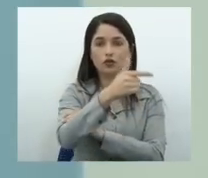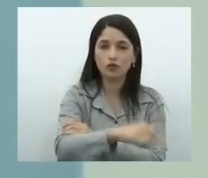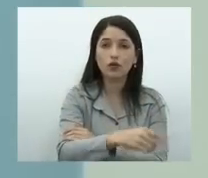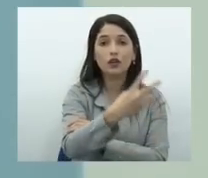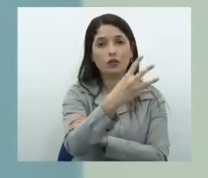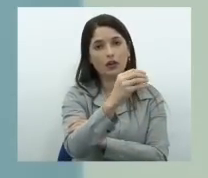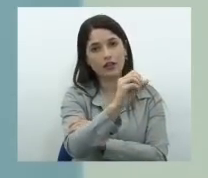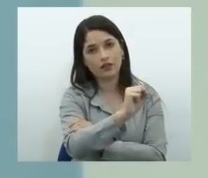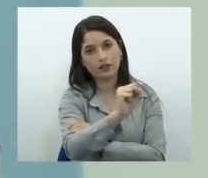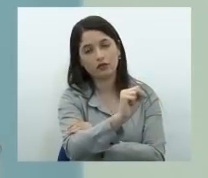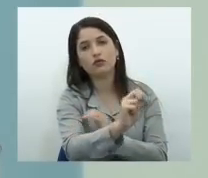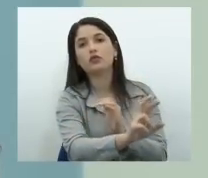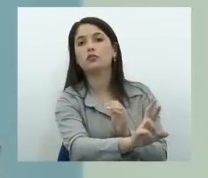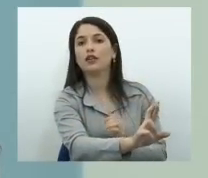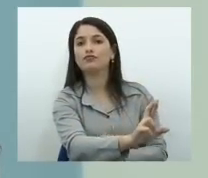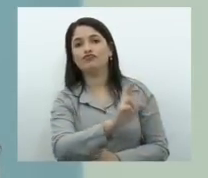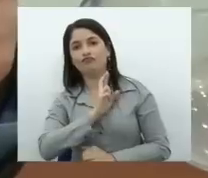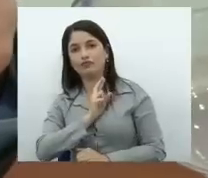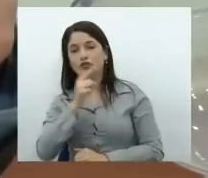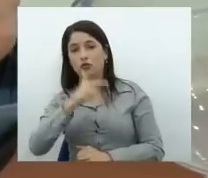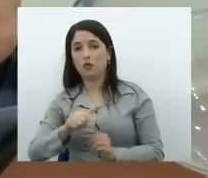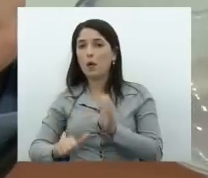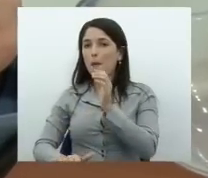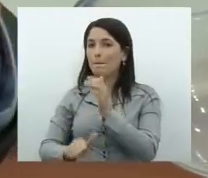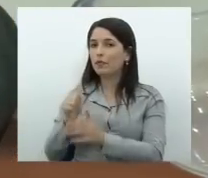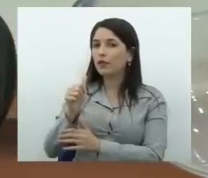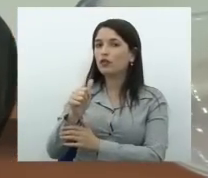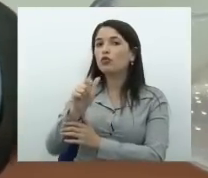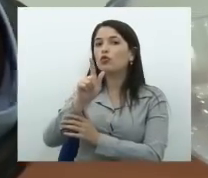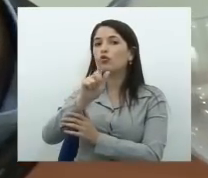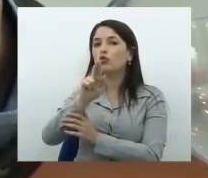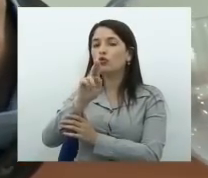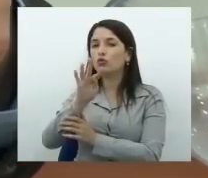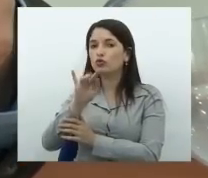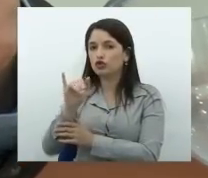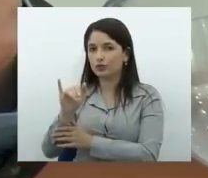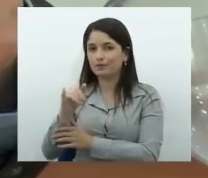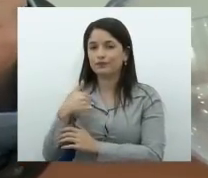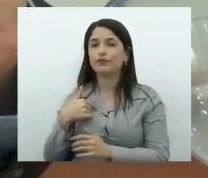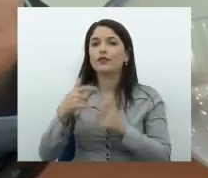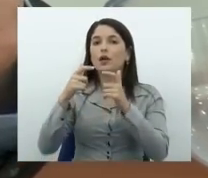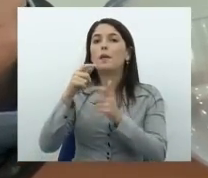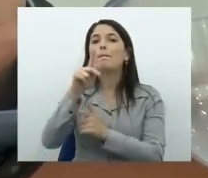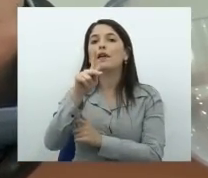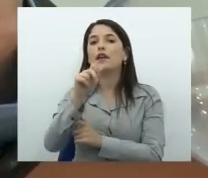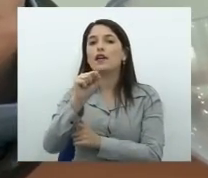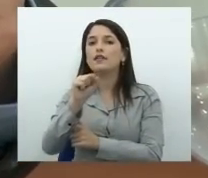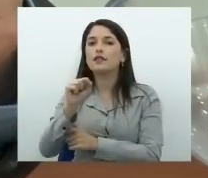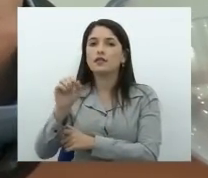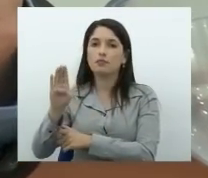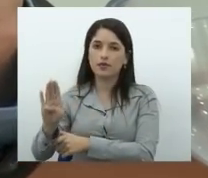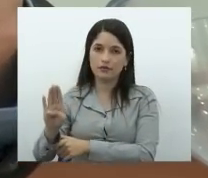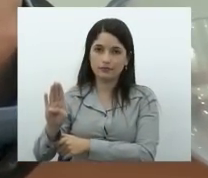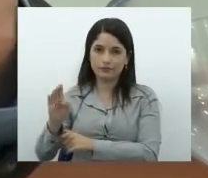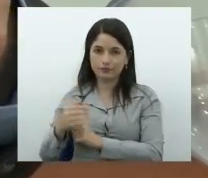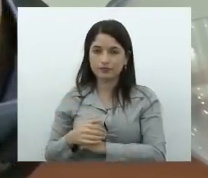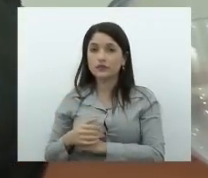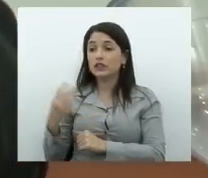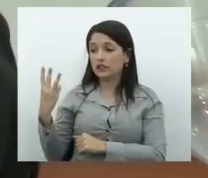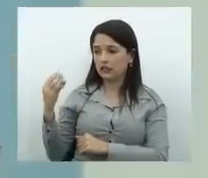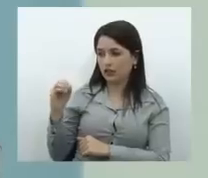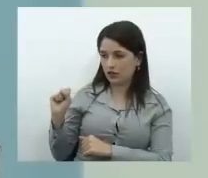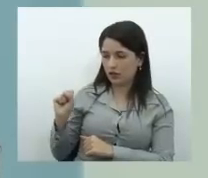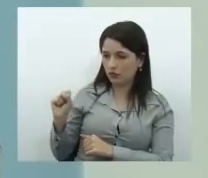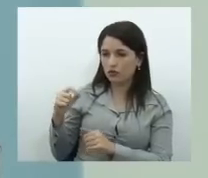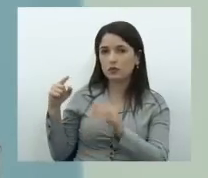primeiro candidato a perguntar é Guti, candidato do PSB. Candidato, o senhor tem 30 segundos